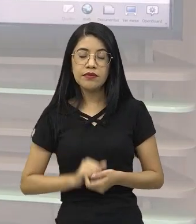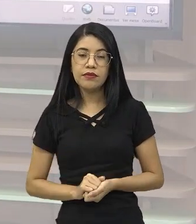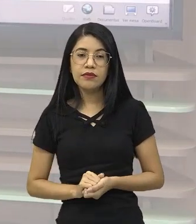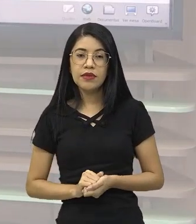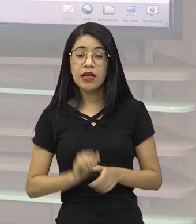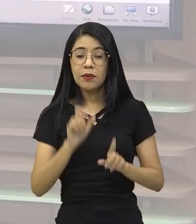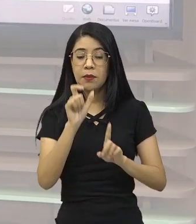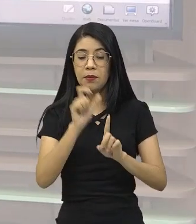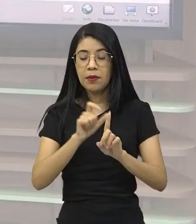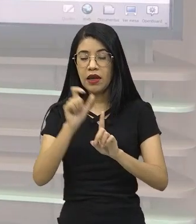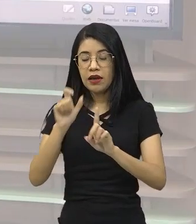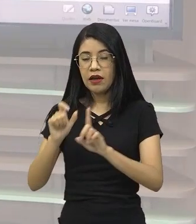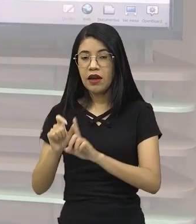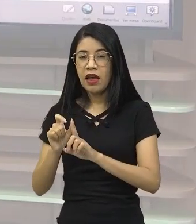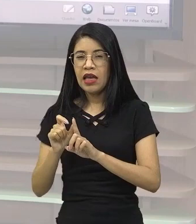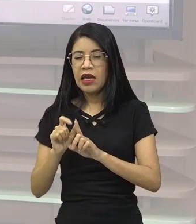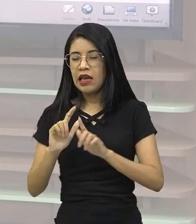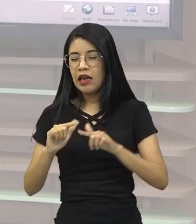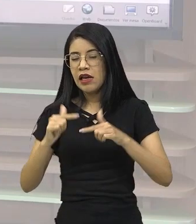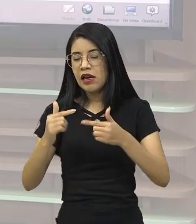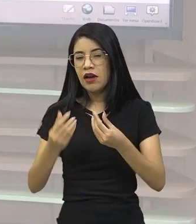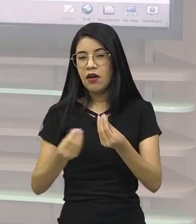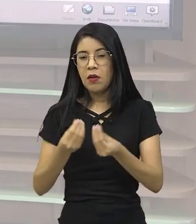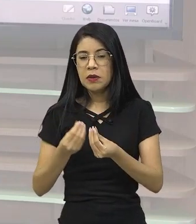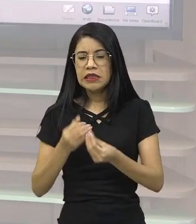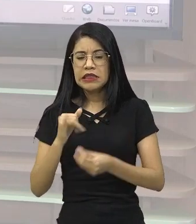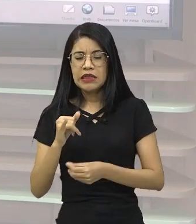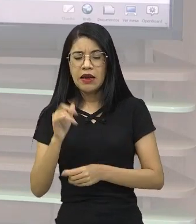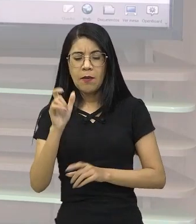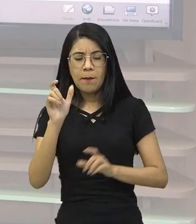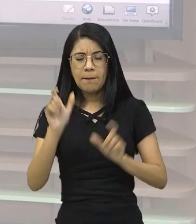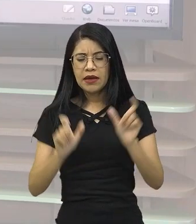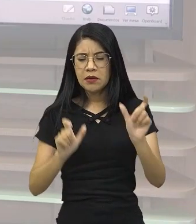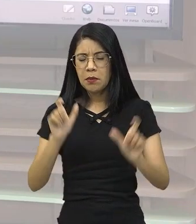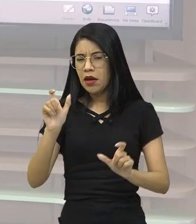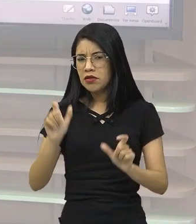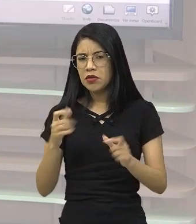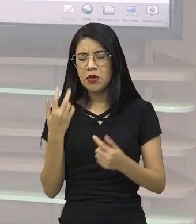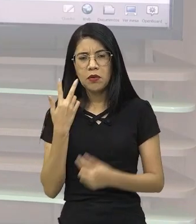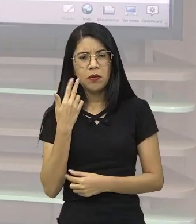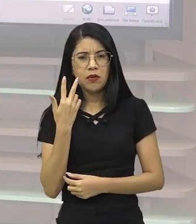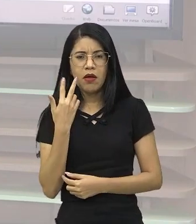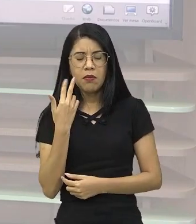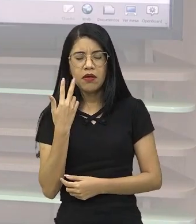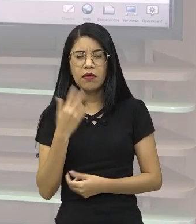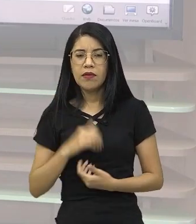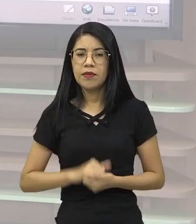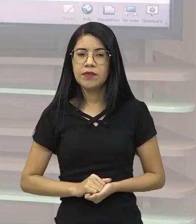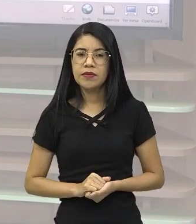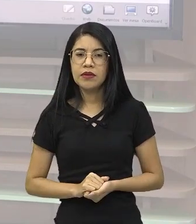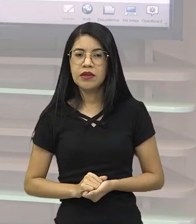personagens, eles agem como se fossem pessoas, como se fossem seres humanos, né? Com os